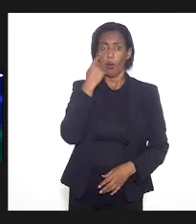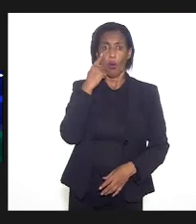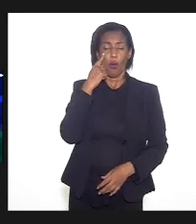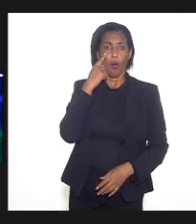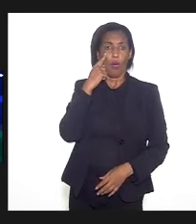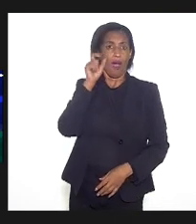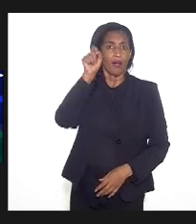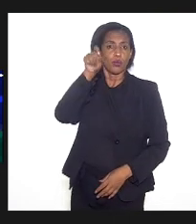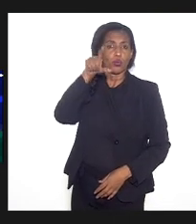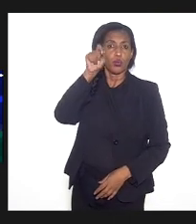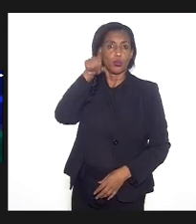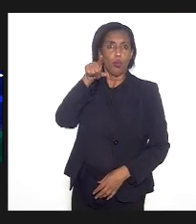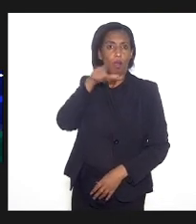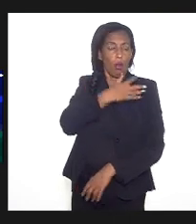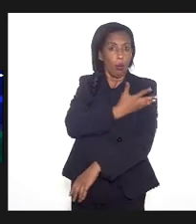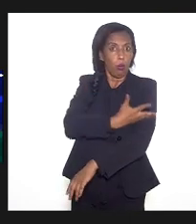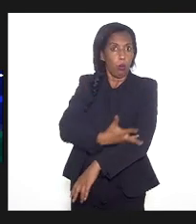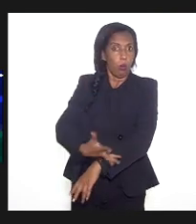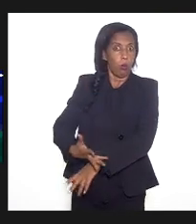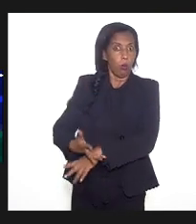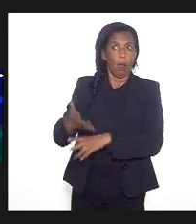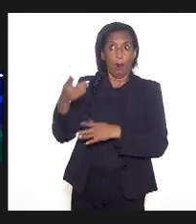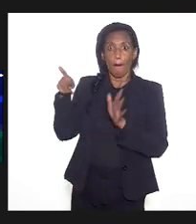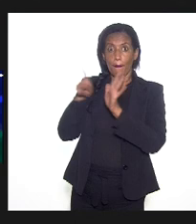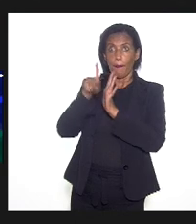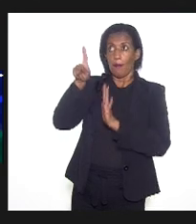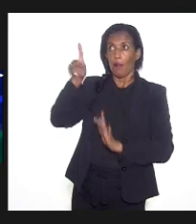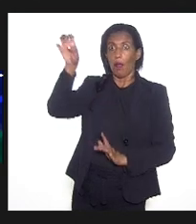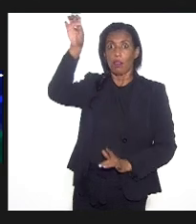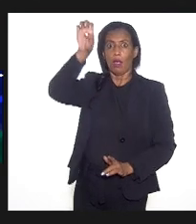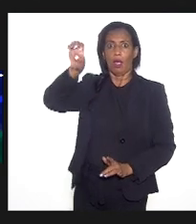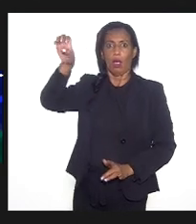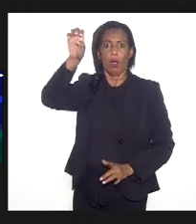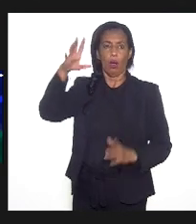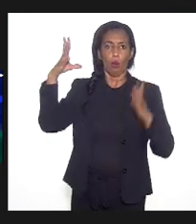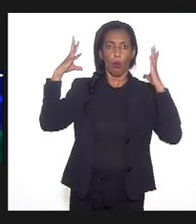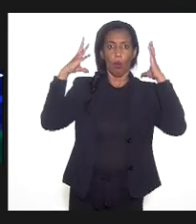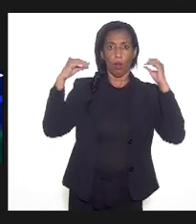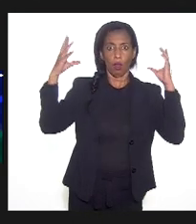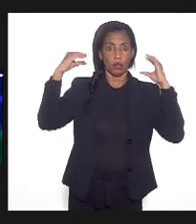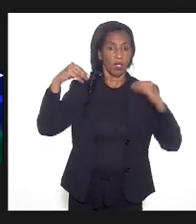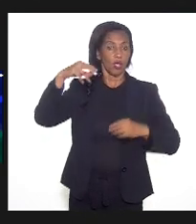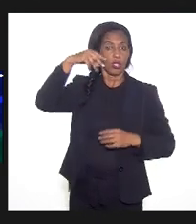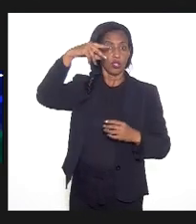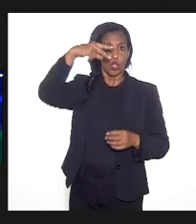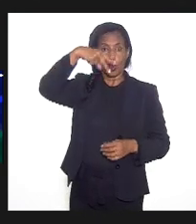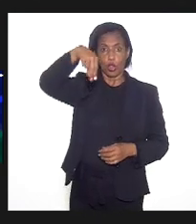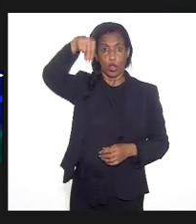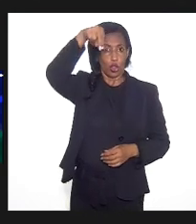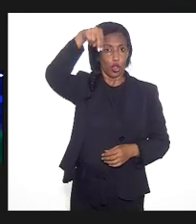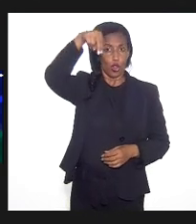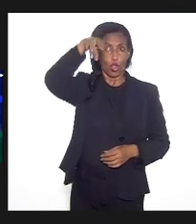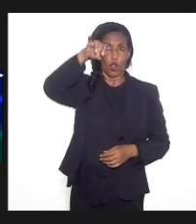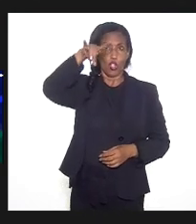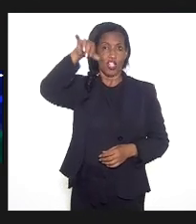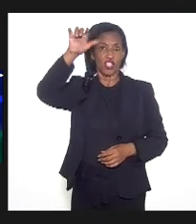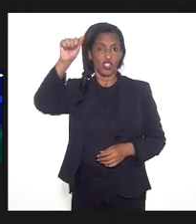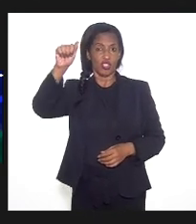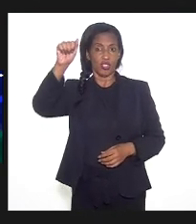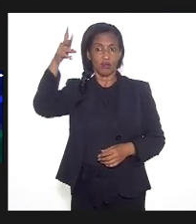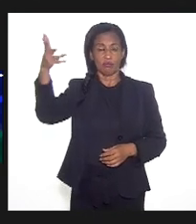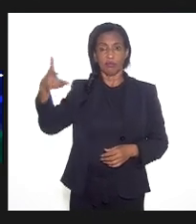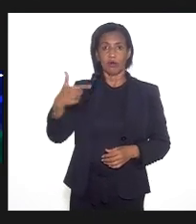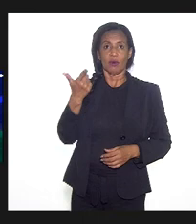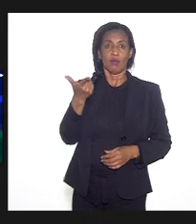pele claríssima, descendente de europeu, descendente de holandês, nordestino, que, portanto, vem para o Sudeste, no chamado, no